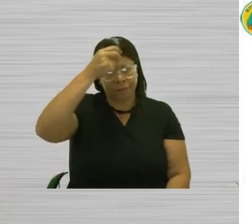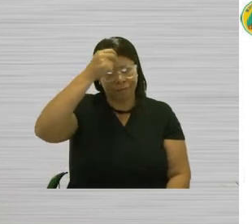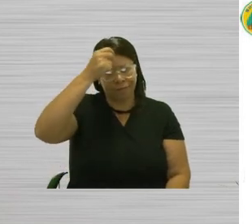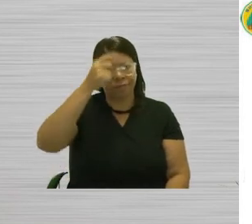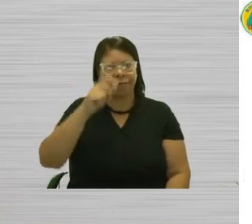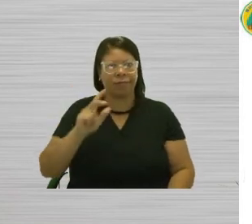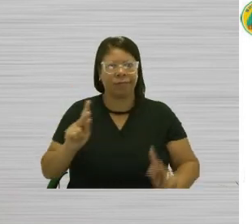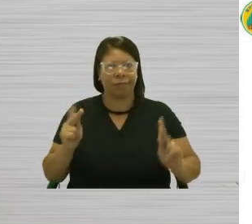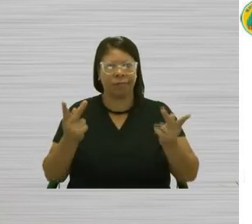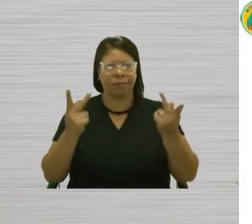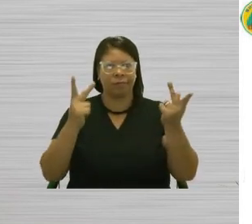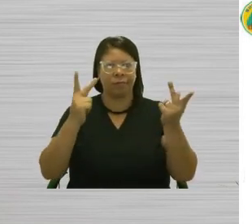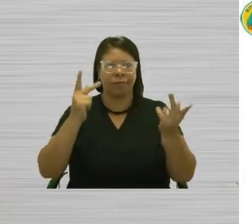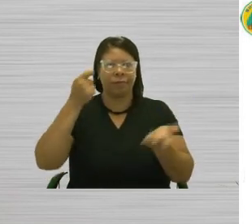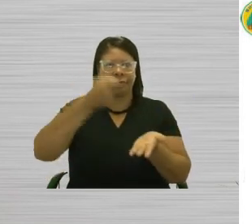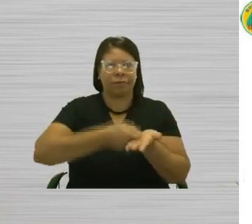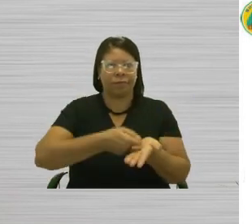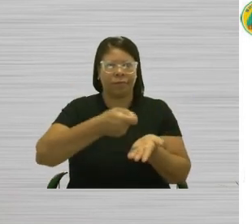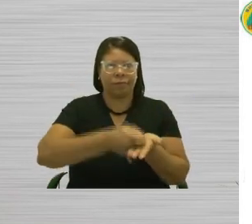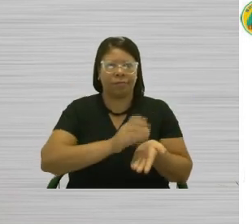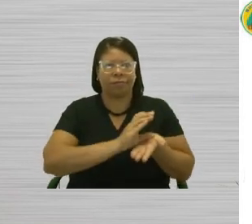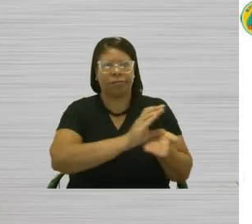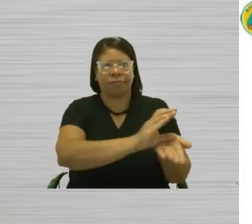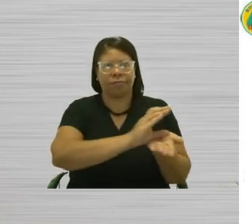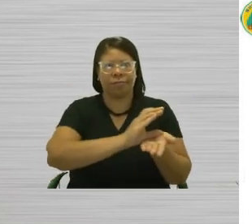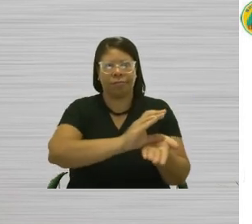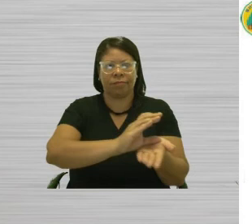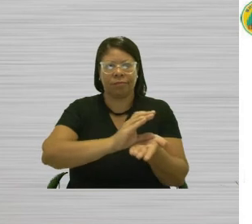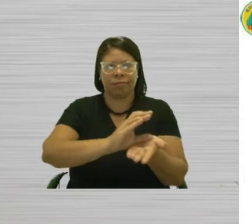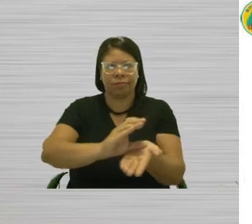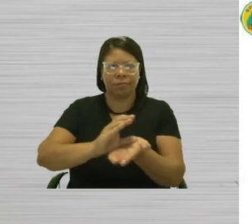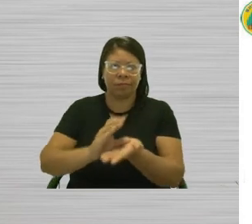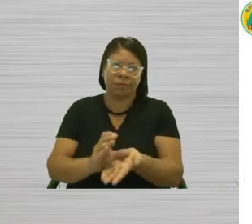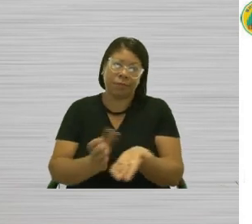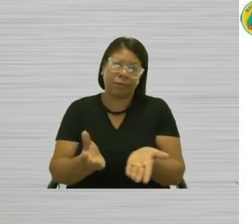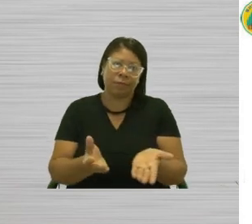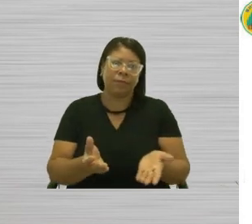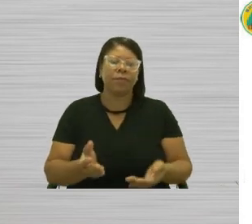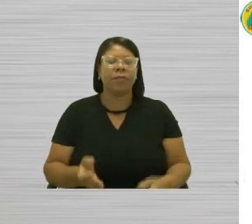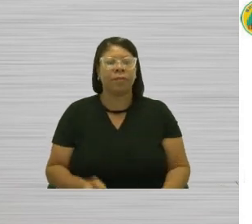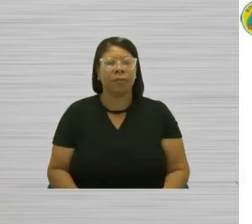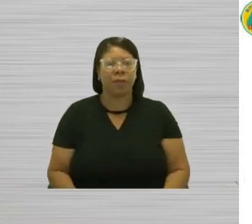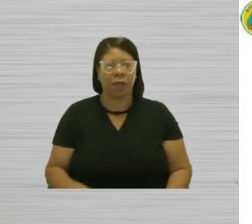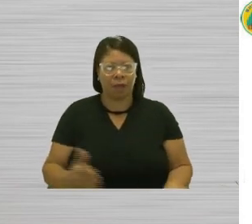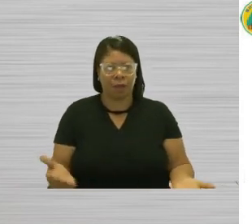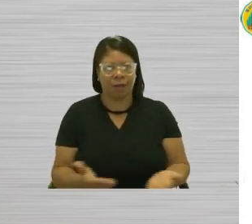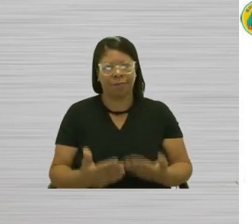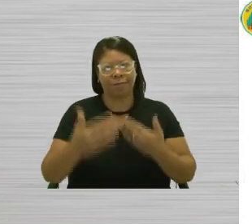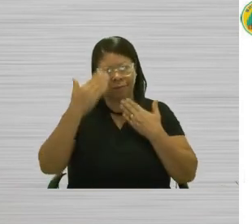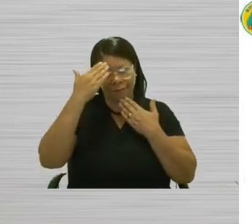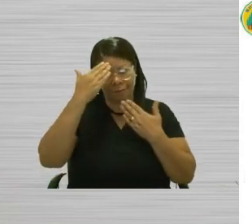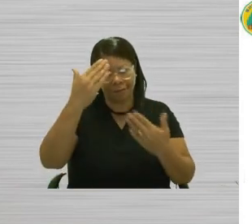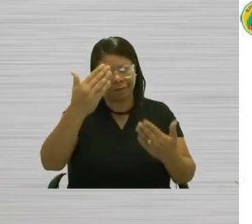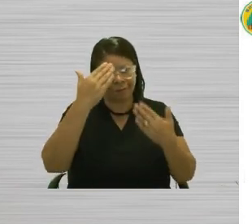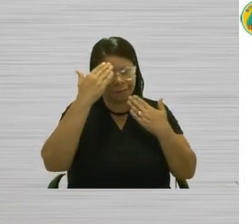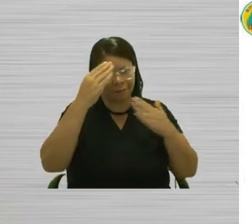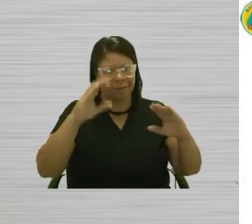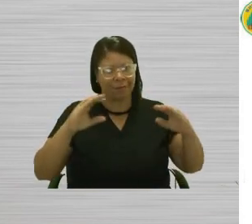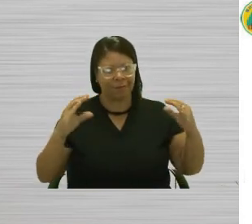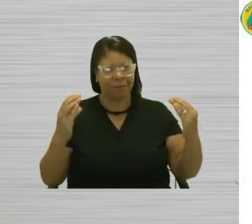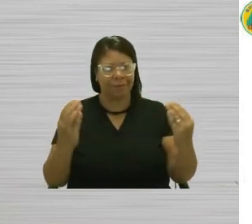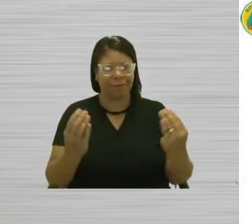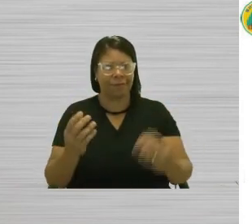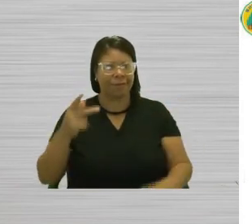para que os pacientes não fiquem sem a assistência. Quero aqui agradecer à Câmara de Vereadores, por